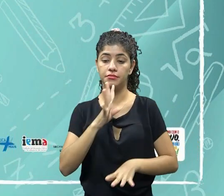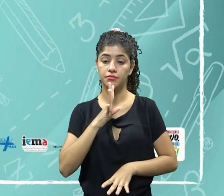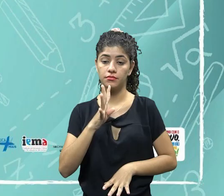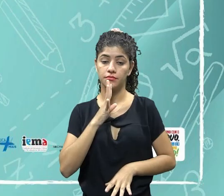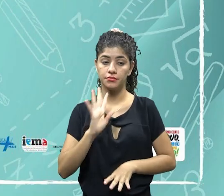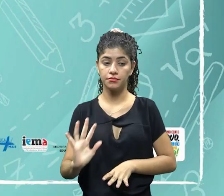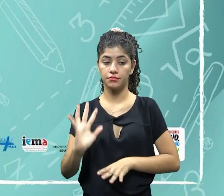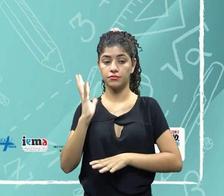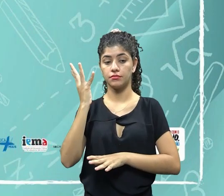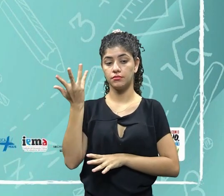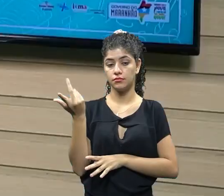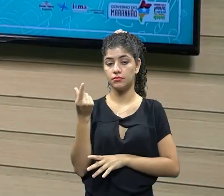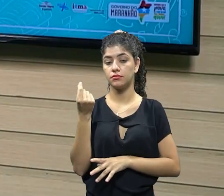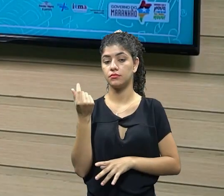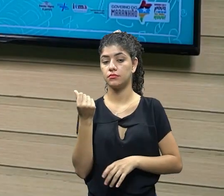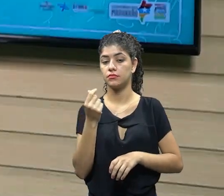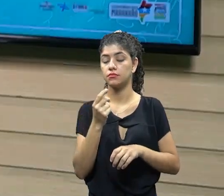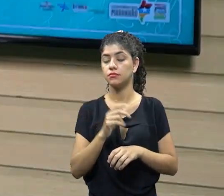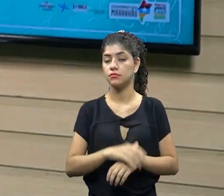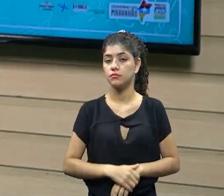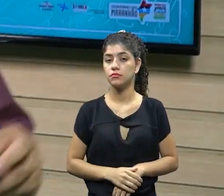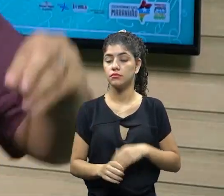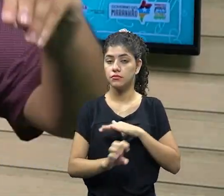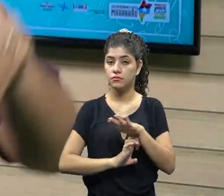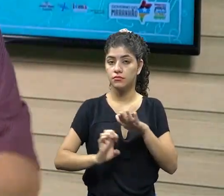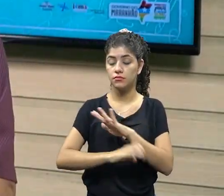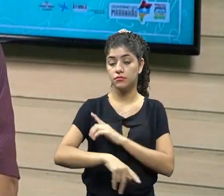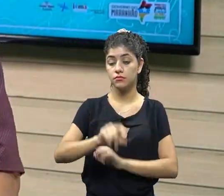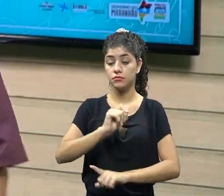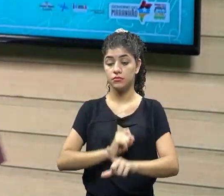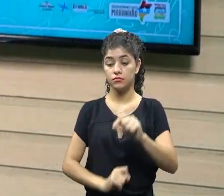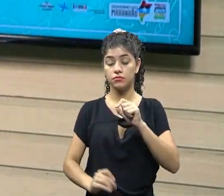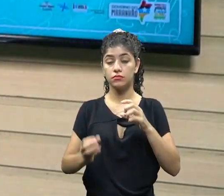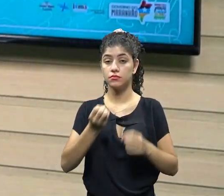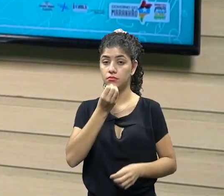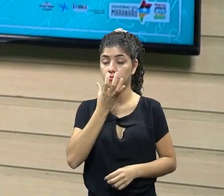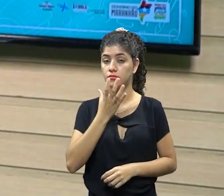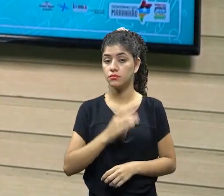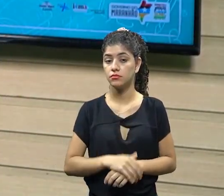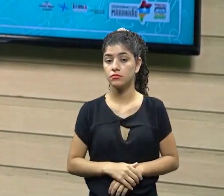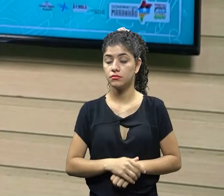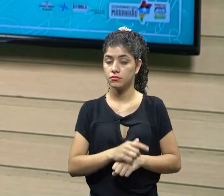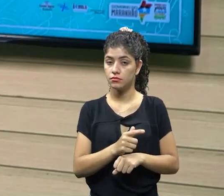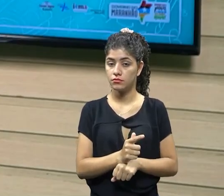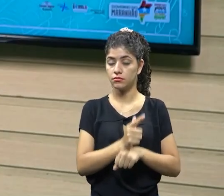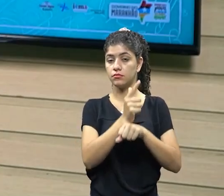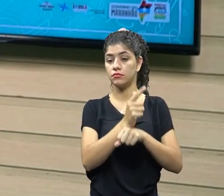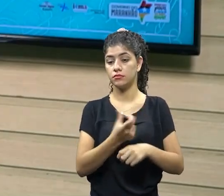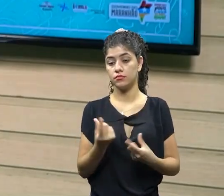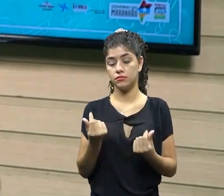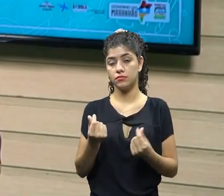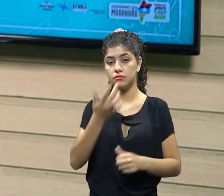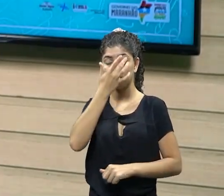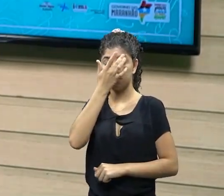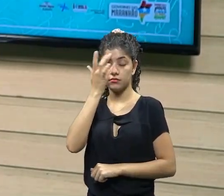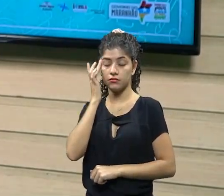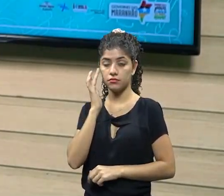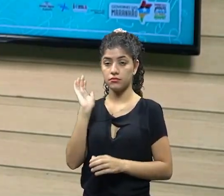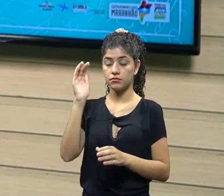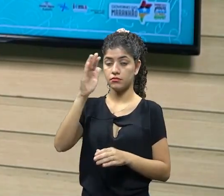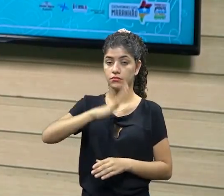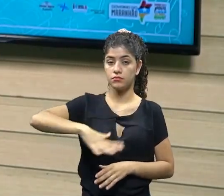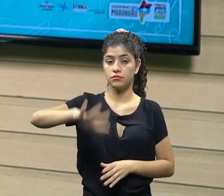e tornar decisões mais adequadas. Então, o gestor financeiro é a pessoa dentro da área de finanças responsável por dar